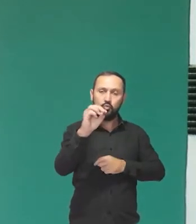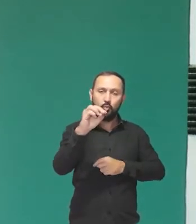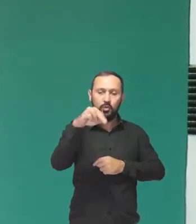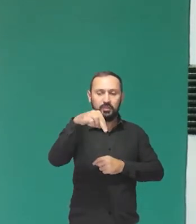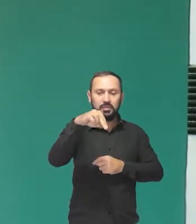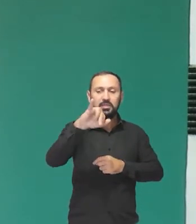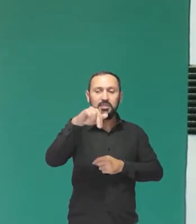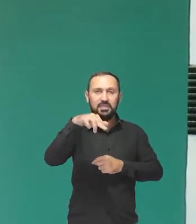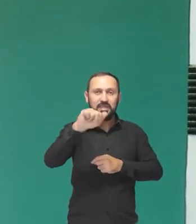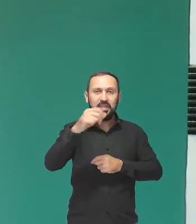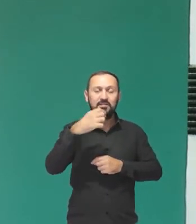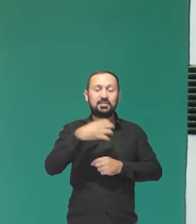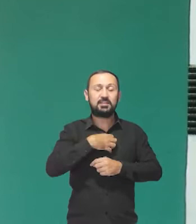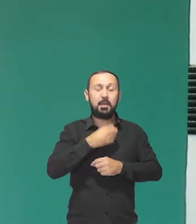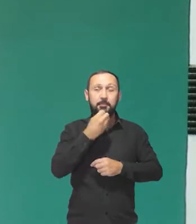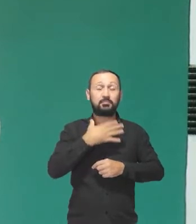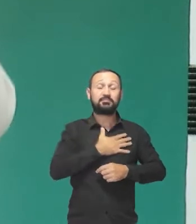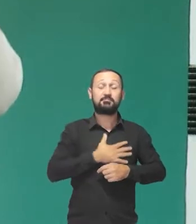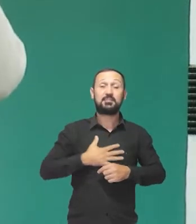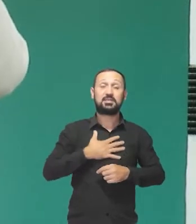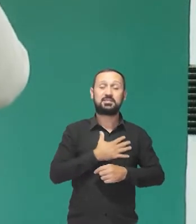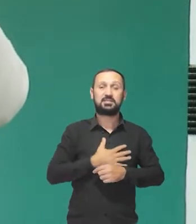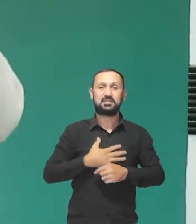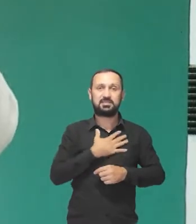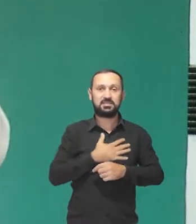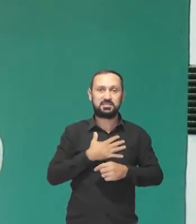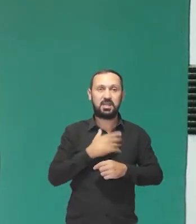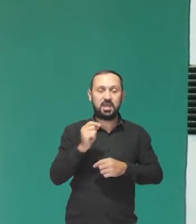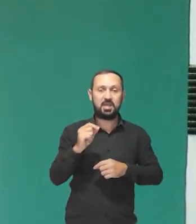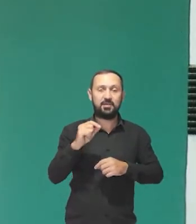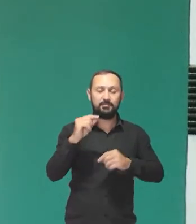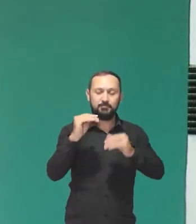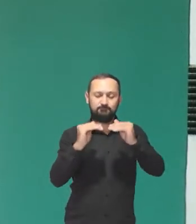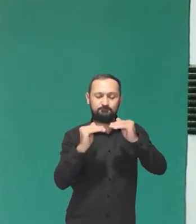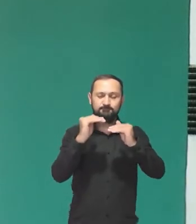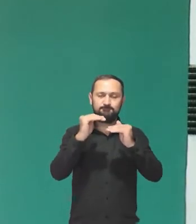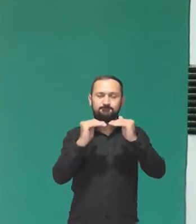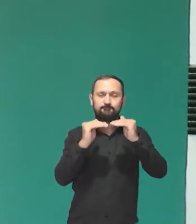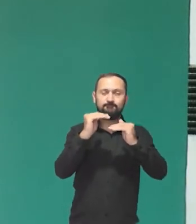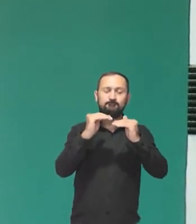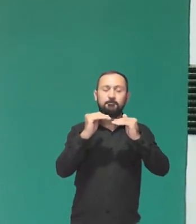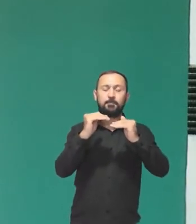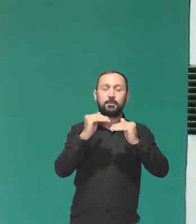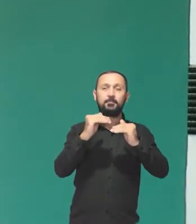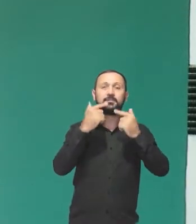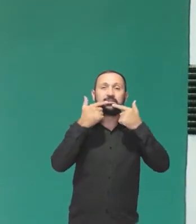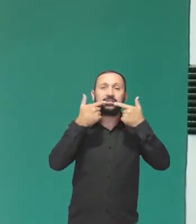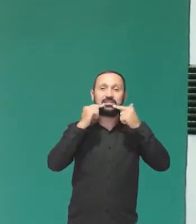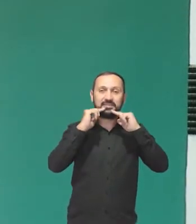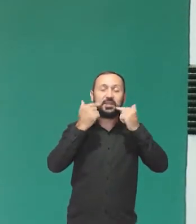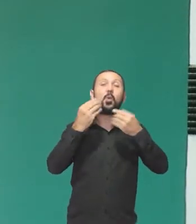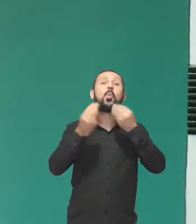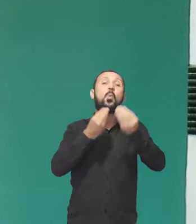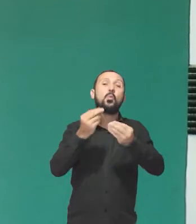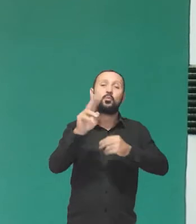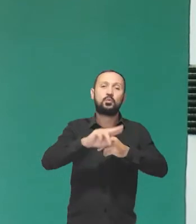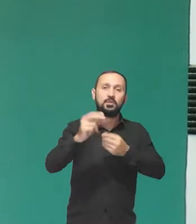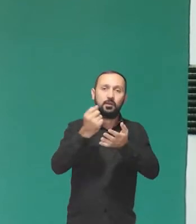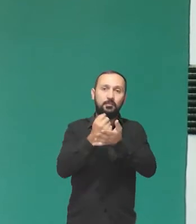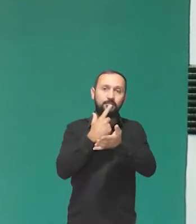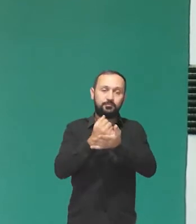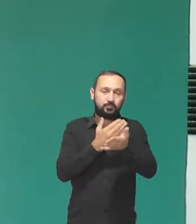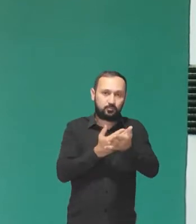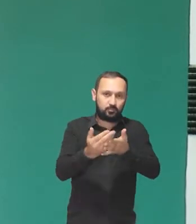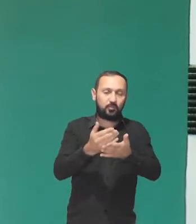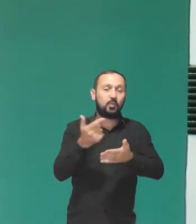neurotransmissores que vão nos dar a sensação de bem-estar e prazer e equilíbrio emocional, equilíbrio de humor, o medicamento. Aí que vem